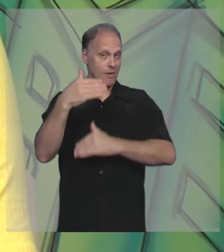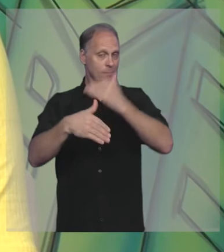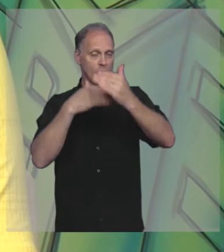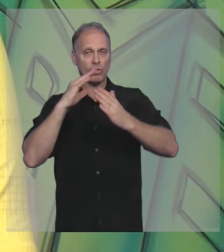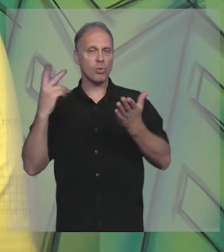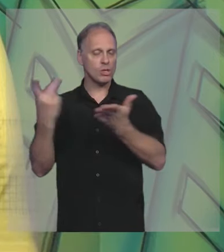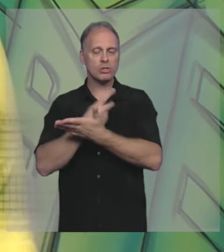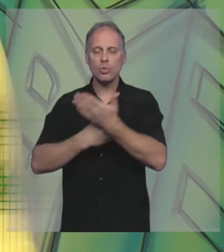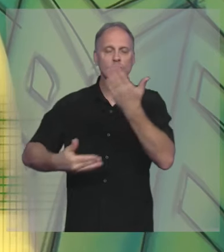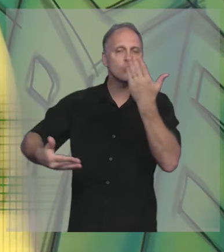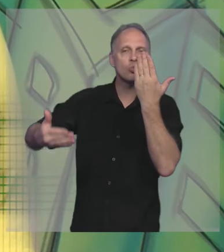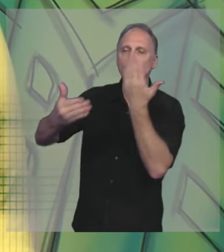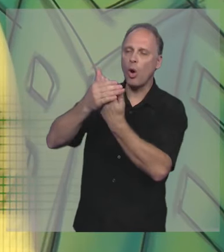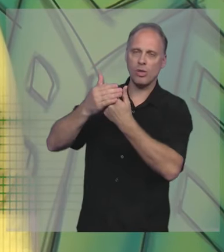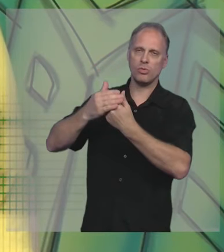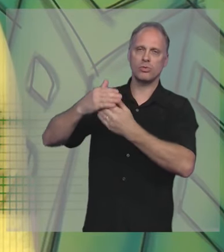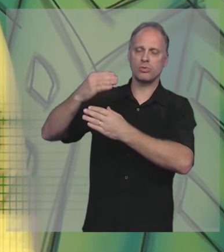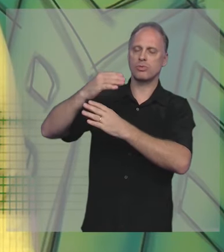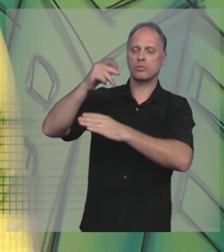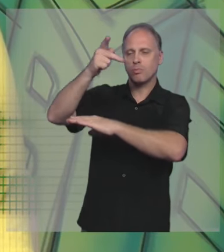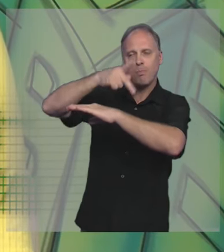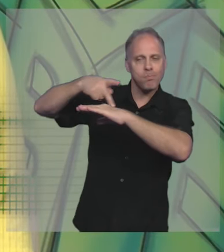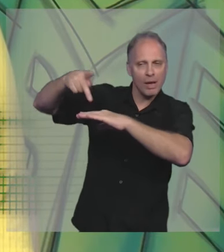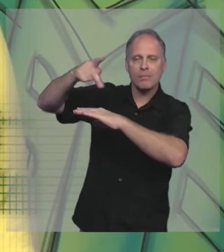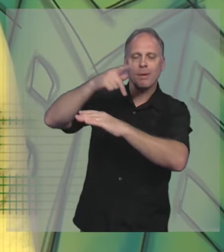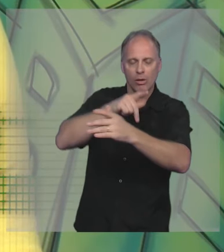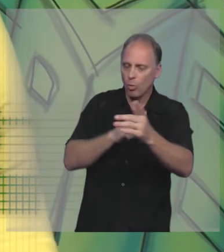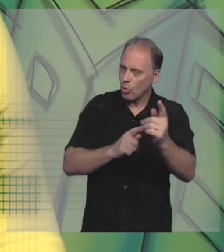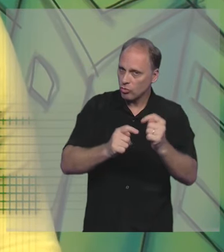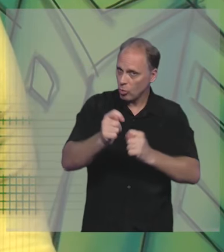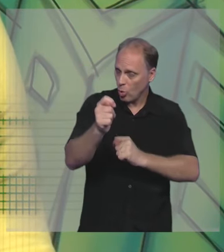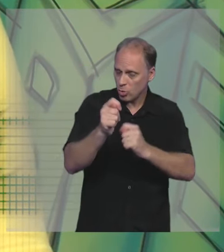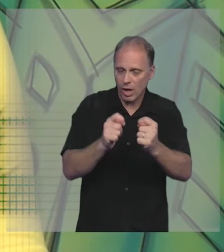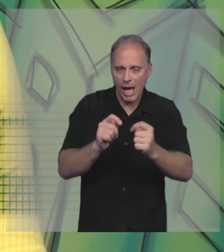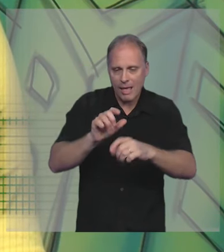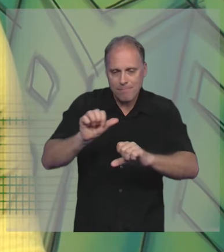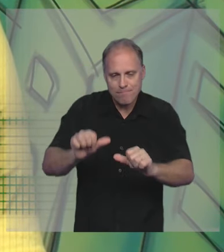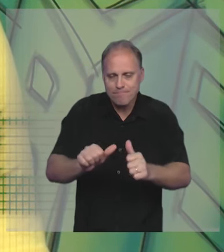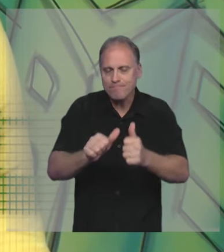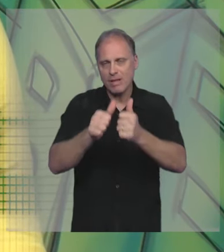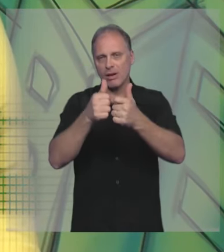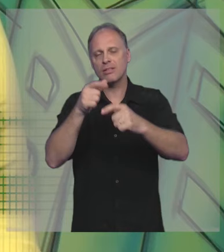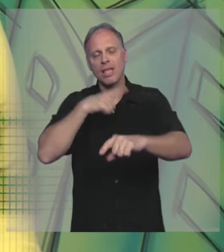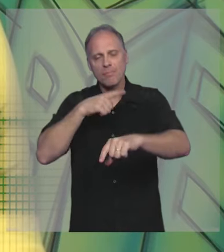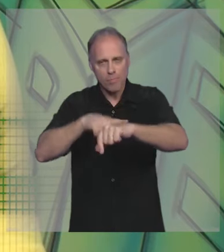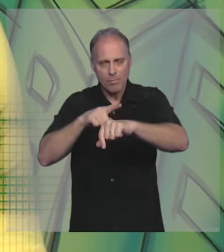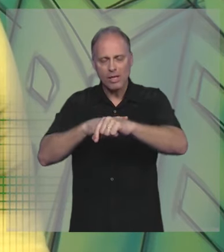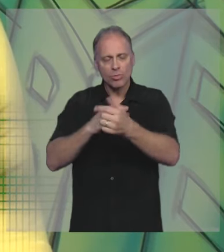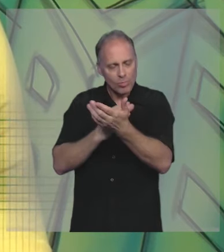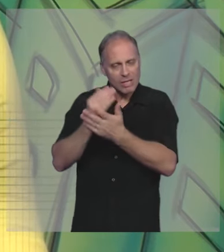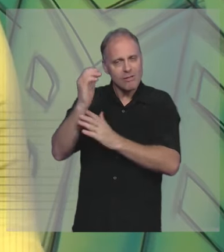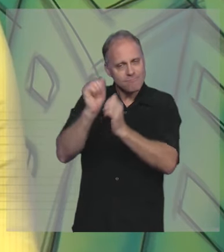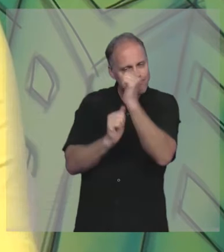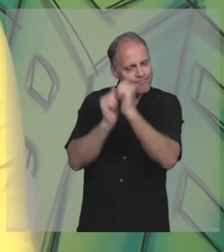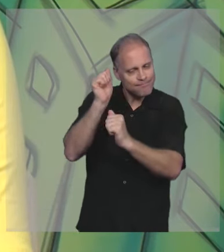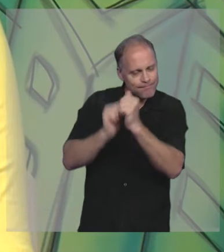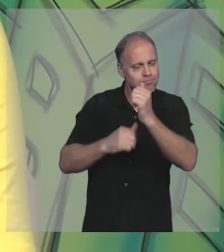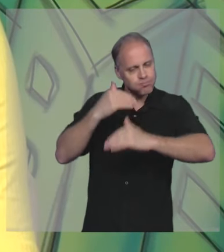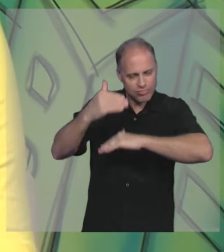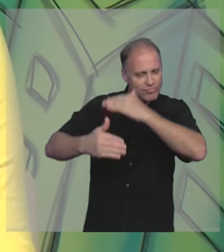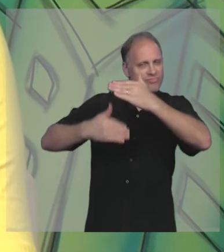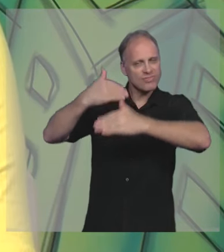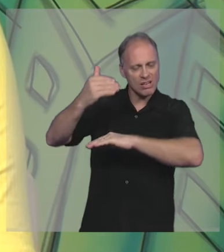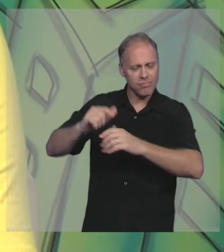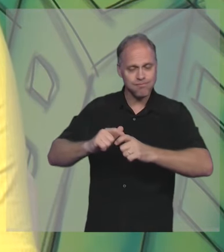acontece em todos os países rumo ao desenvolvimento, né? Tem um momento histórico que a gente começa a industrialização, há